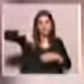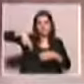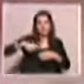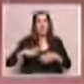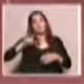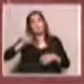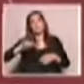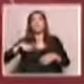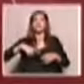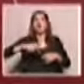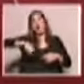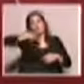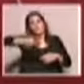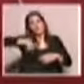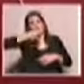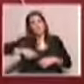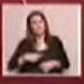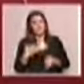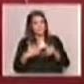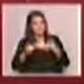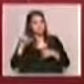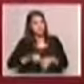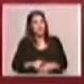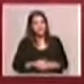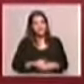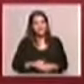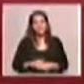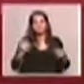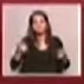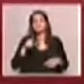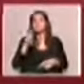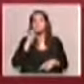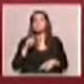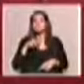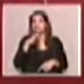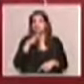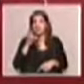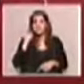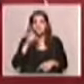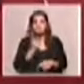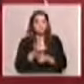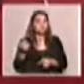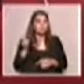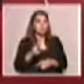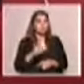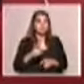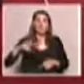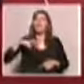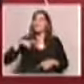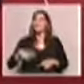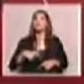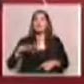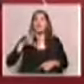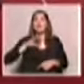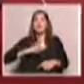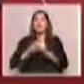ainda é mais perigoso do que comer à fatia, não é? Mas, de facto, o João Madalito fala uma questão que é importante e tentar perceber porque é que isso acontece. Que é porque é que Portugal consome pouco